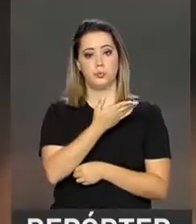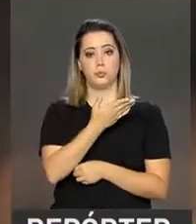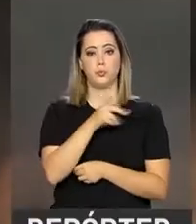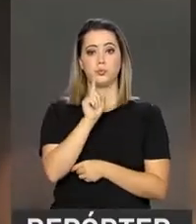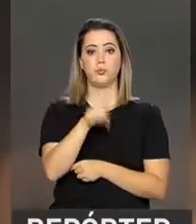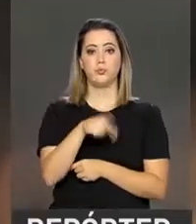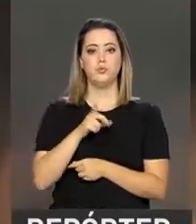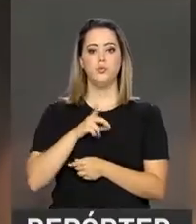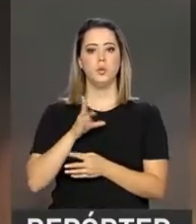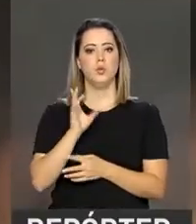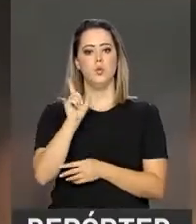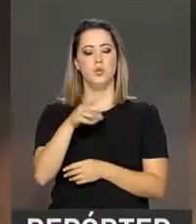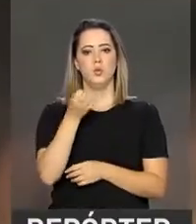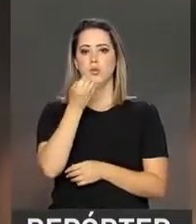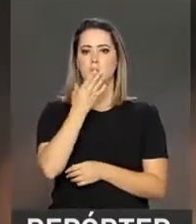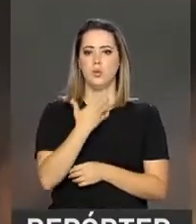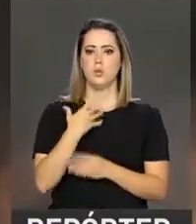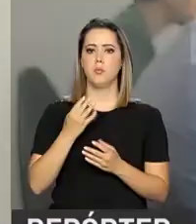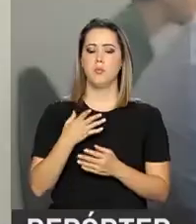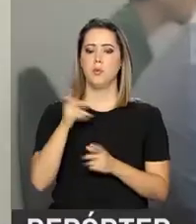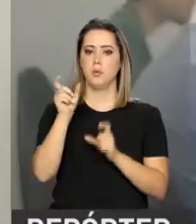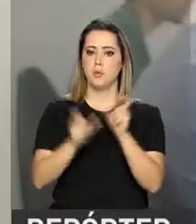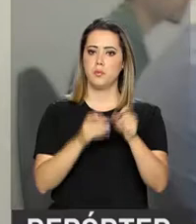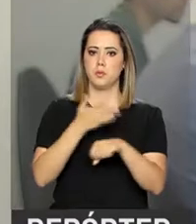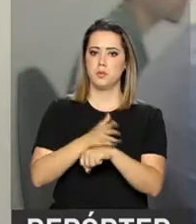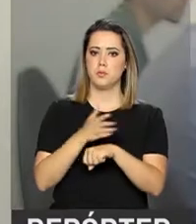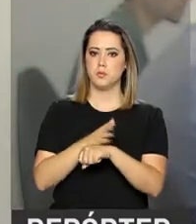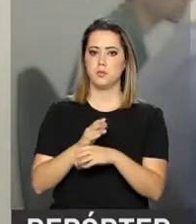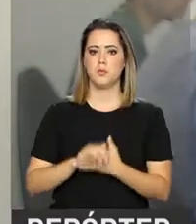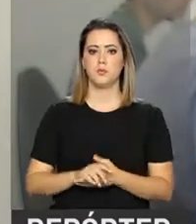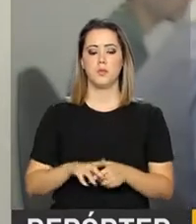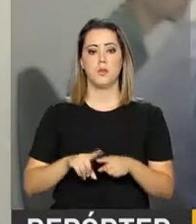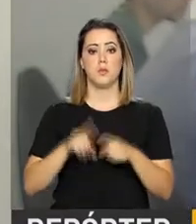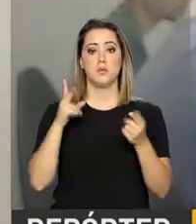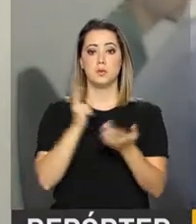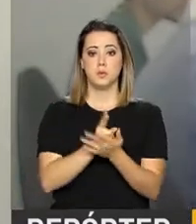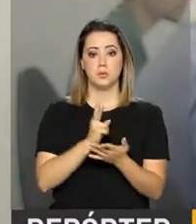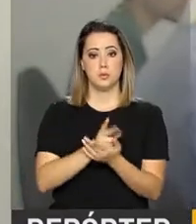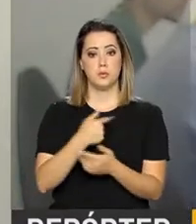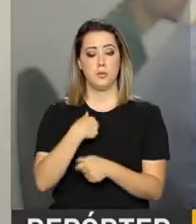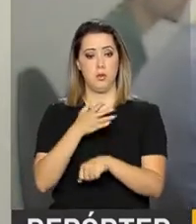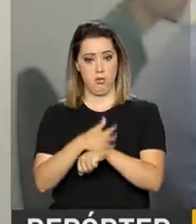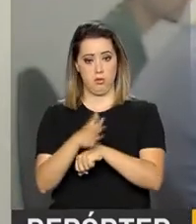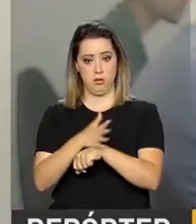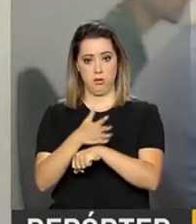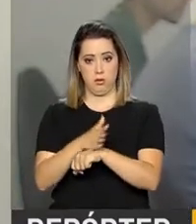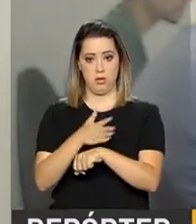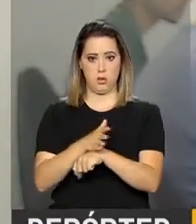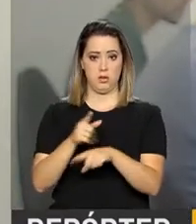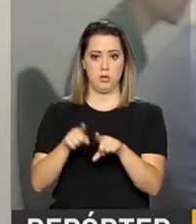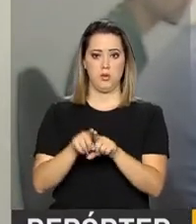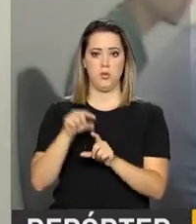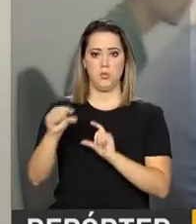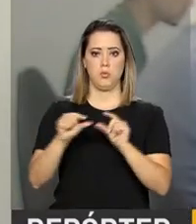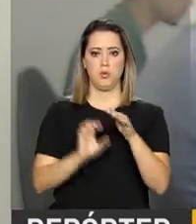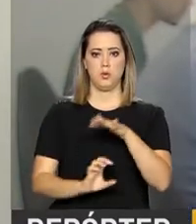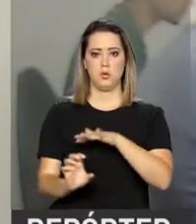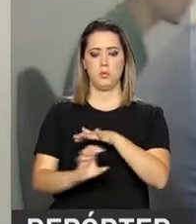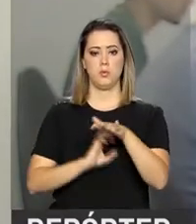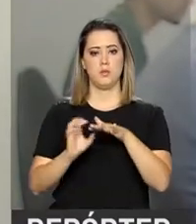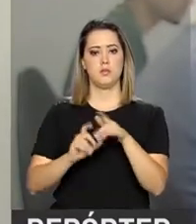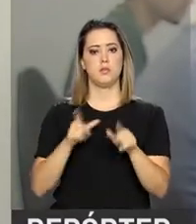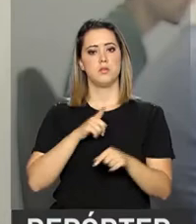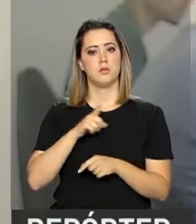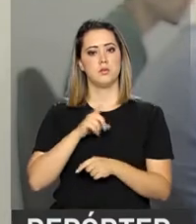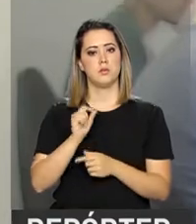é uma forma de valorização do funcionário. Não só como funcionário, como mesmo estagiário, porque essa empresa é uma das poucas empresas que eu vi que o